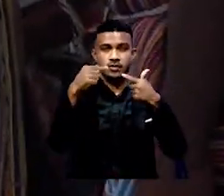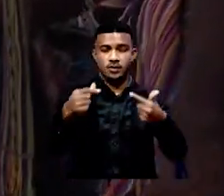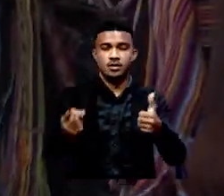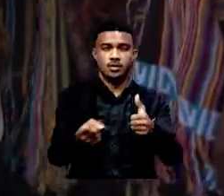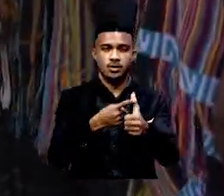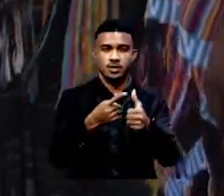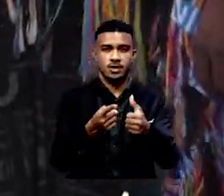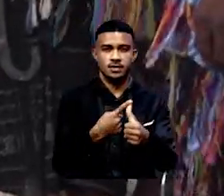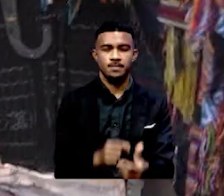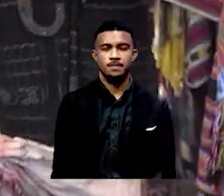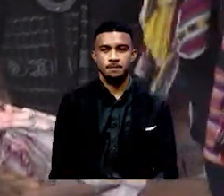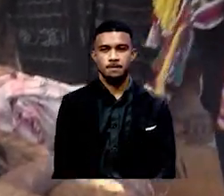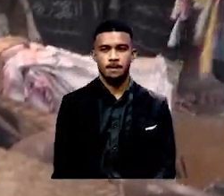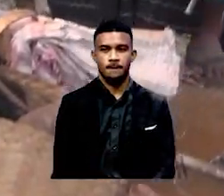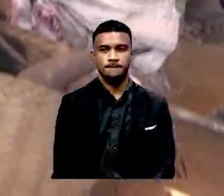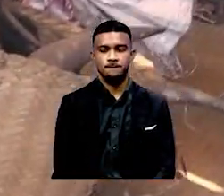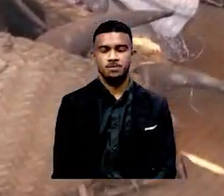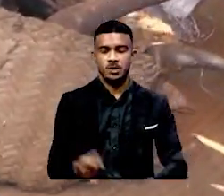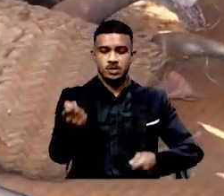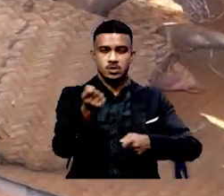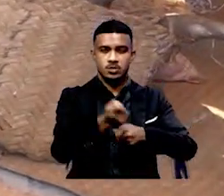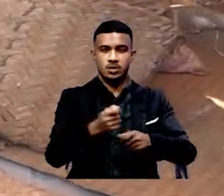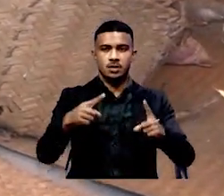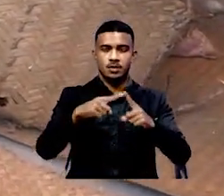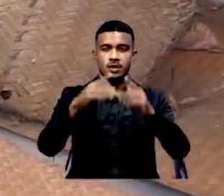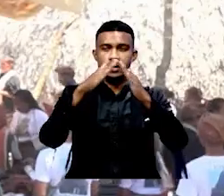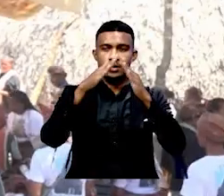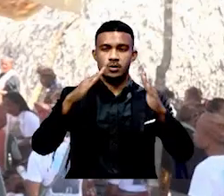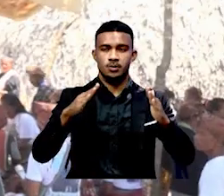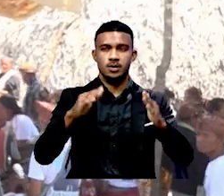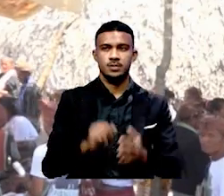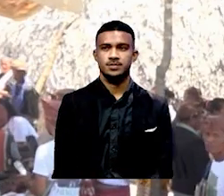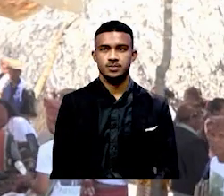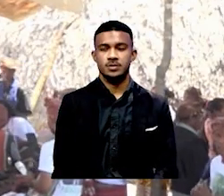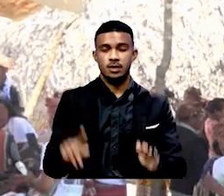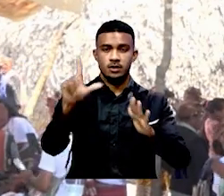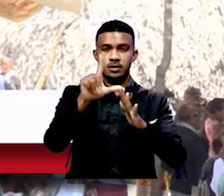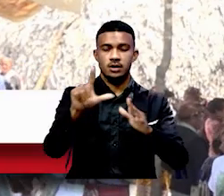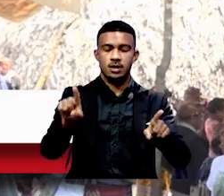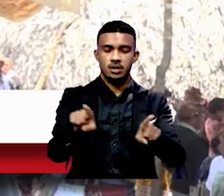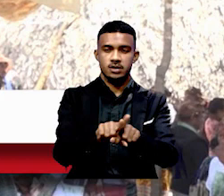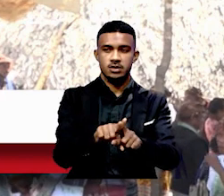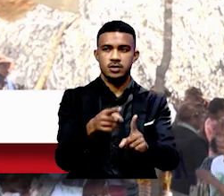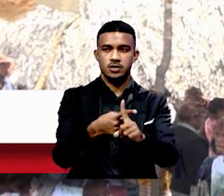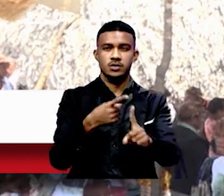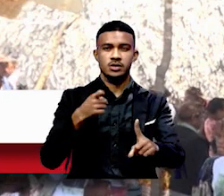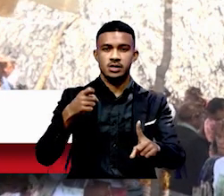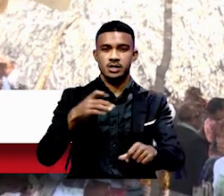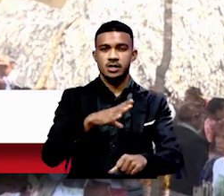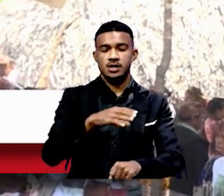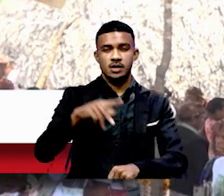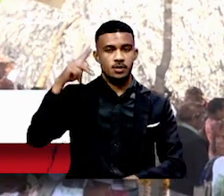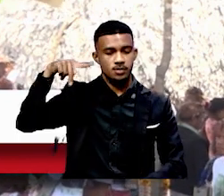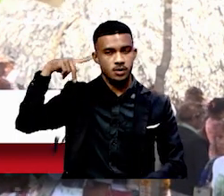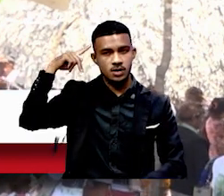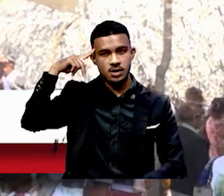prioridade apoio ba uma lulik hanesan parte husi política